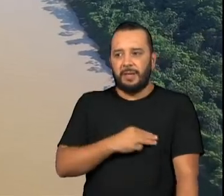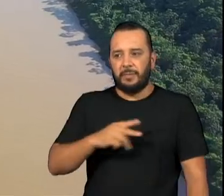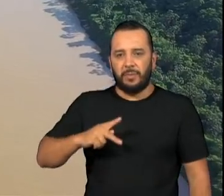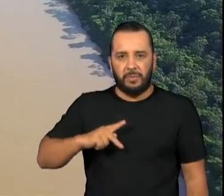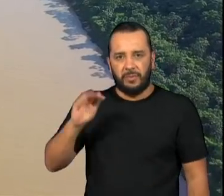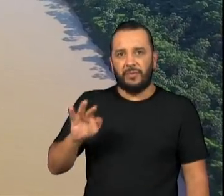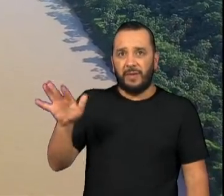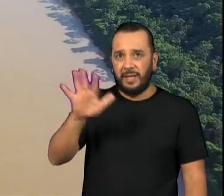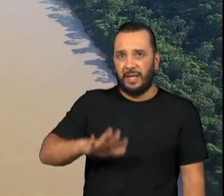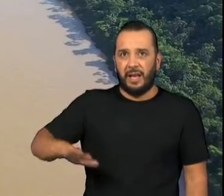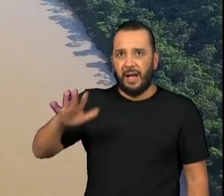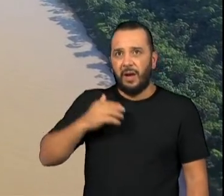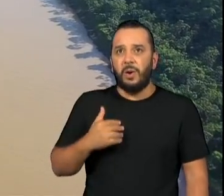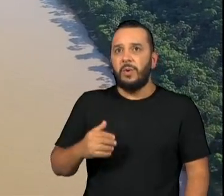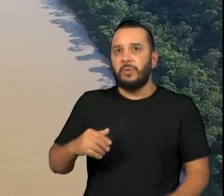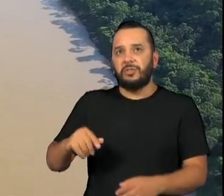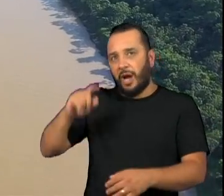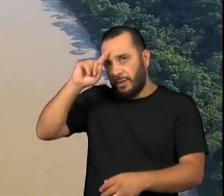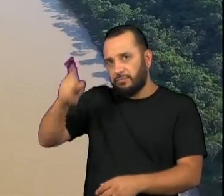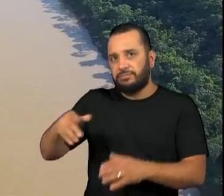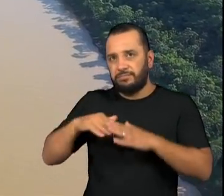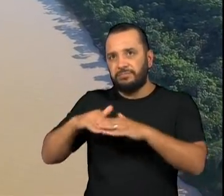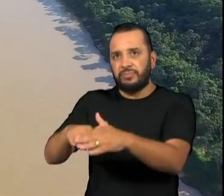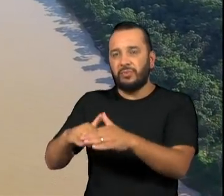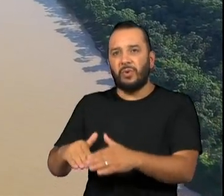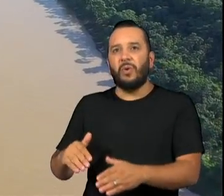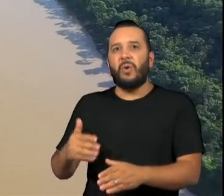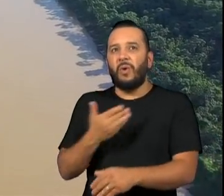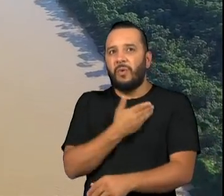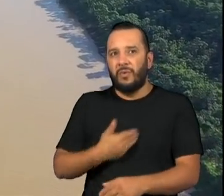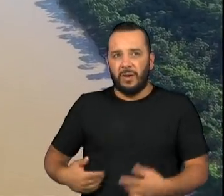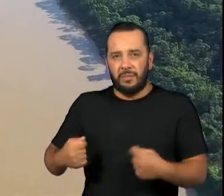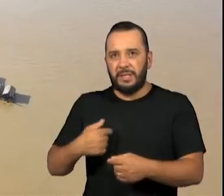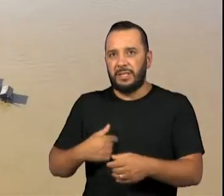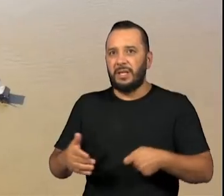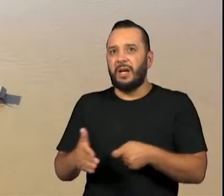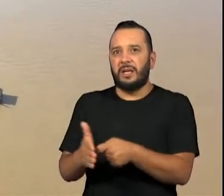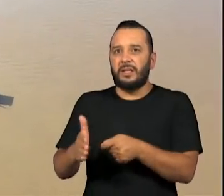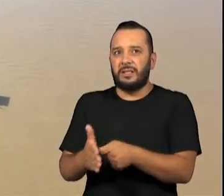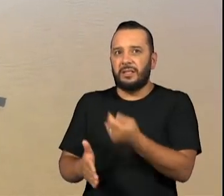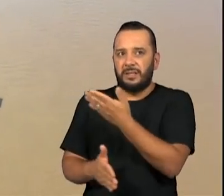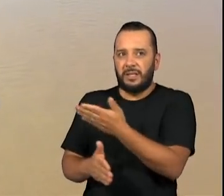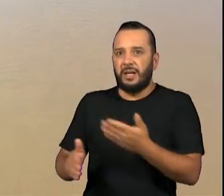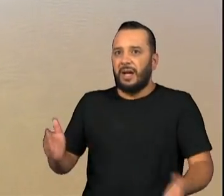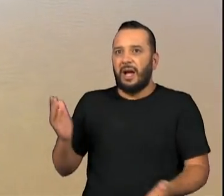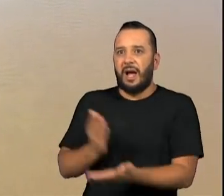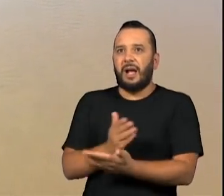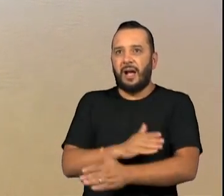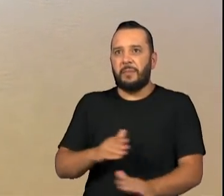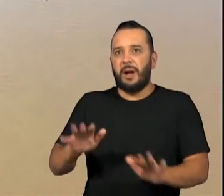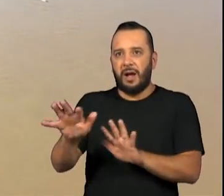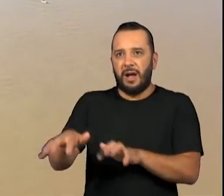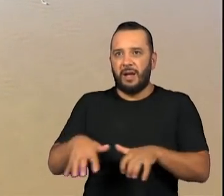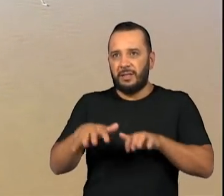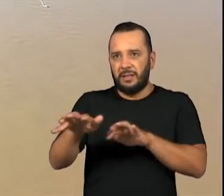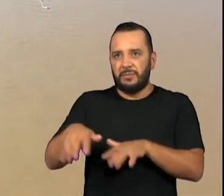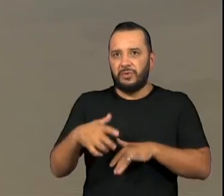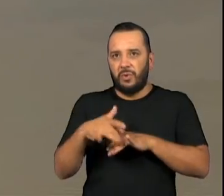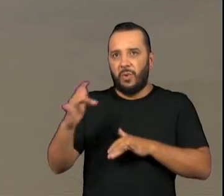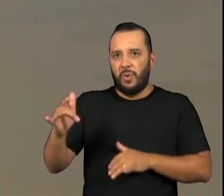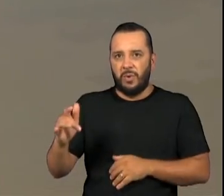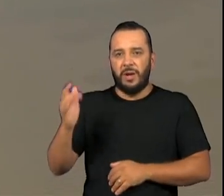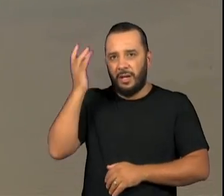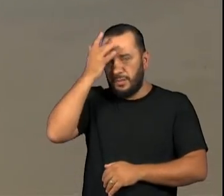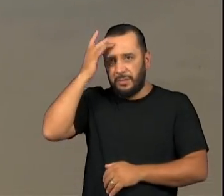cobrar providências do governo para coordenar a ação de repressão e desarticulação do garimpo de ouro. Os